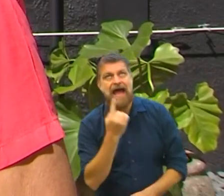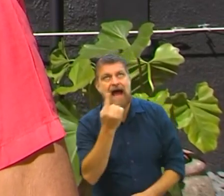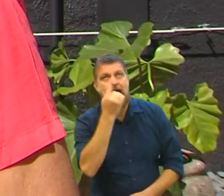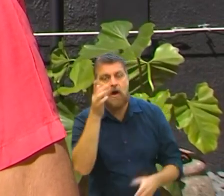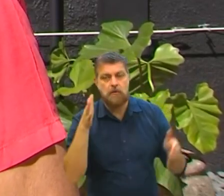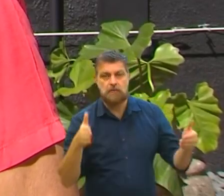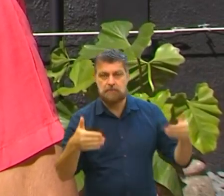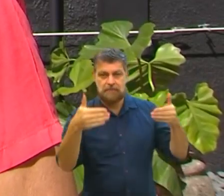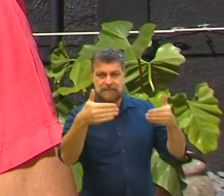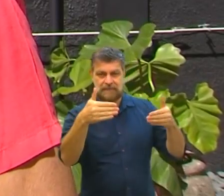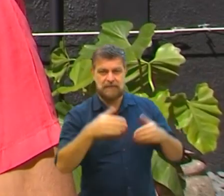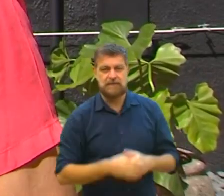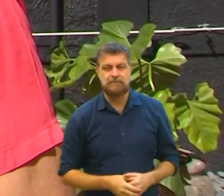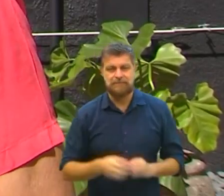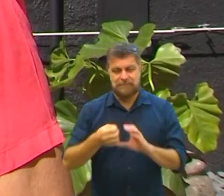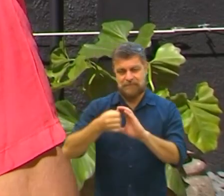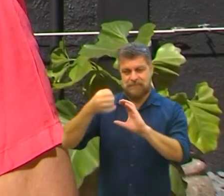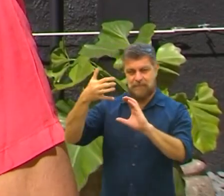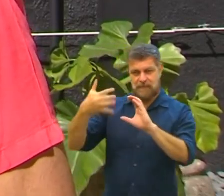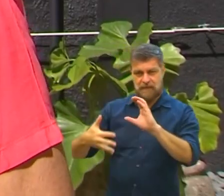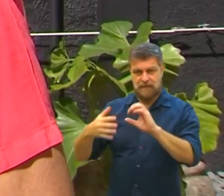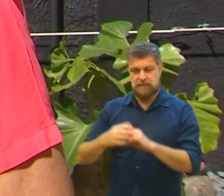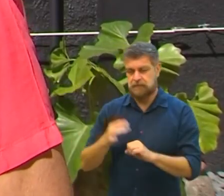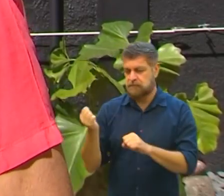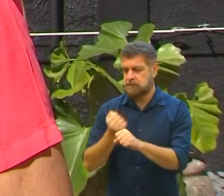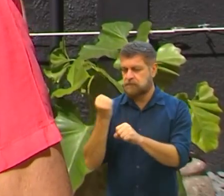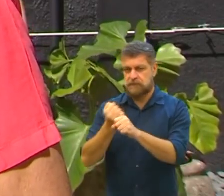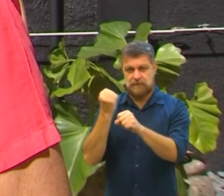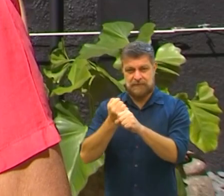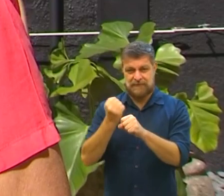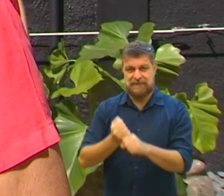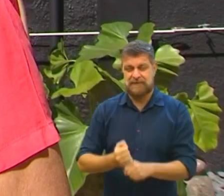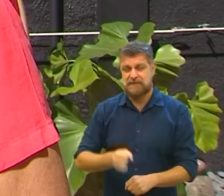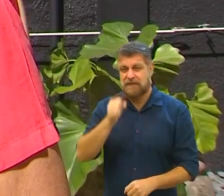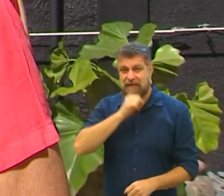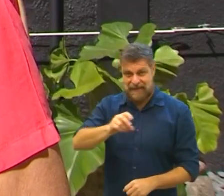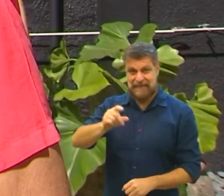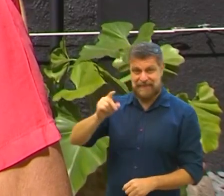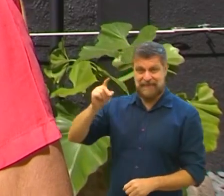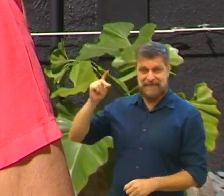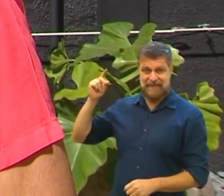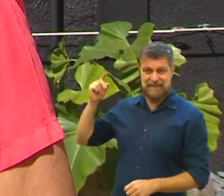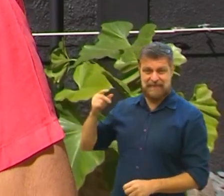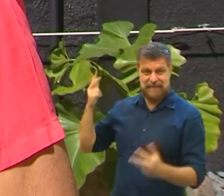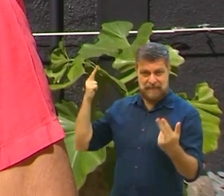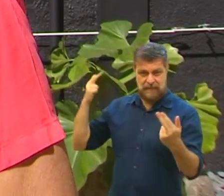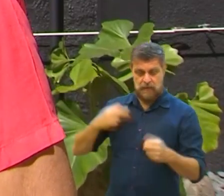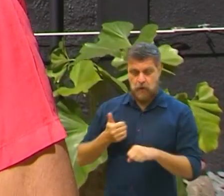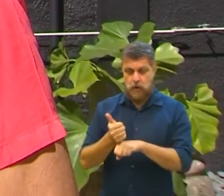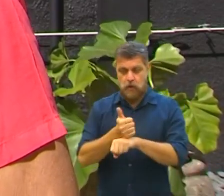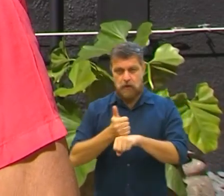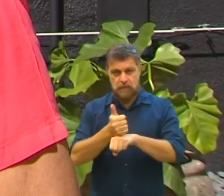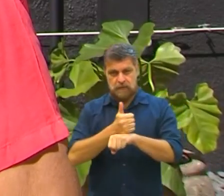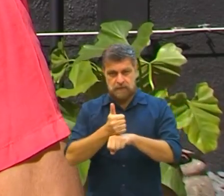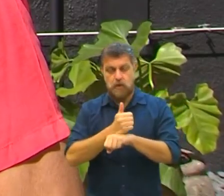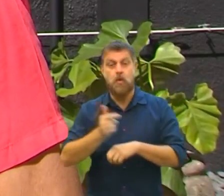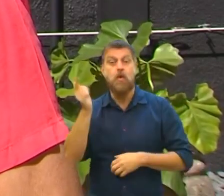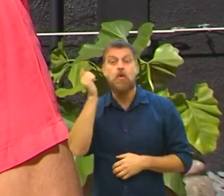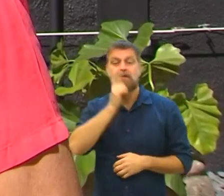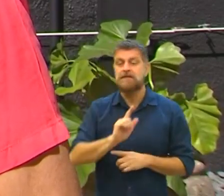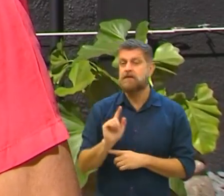né? Que é uma característica das grandes construções de antigamente. E com isso, os